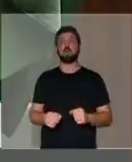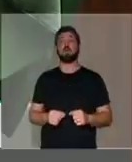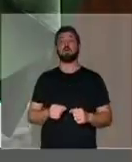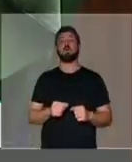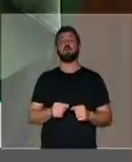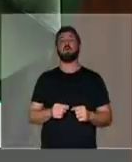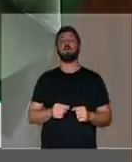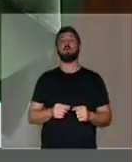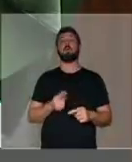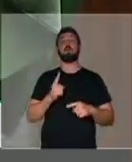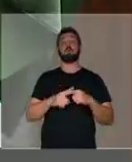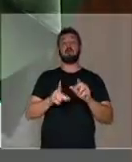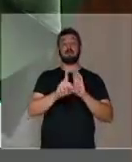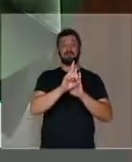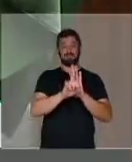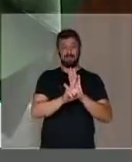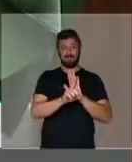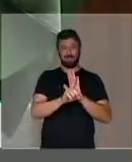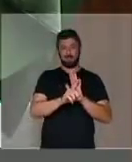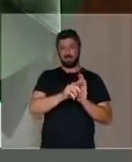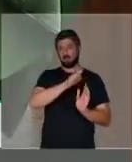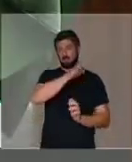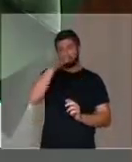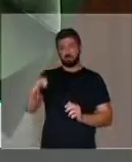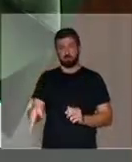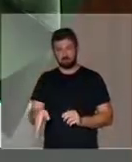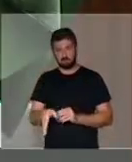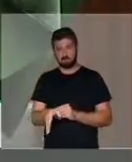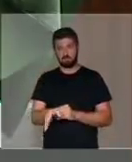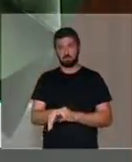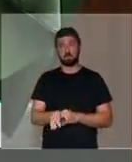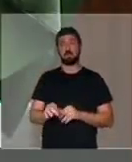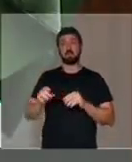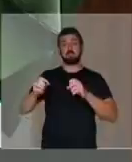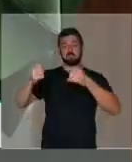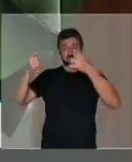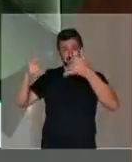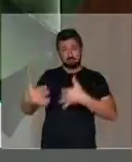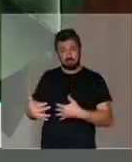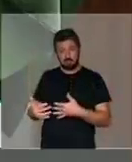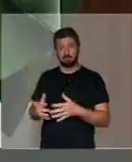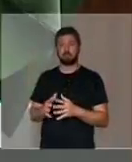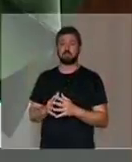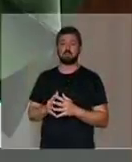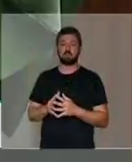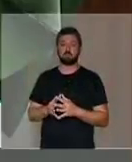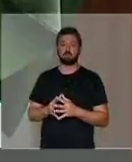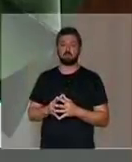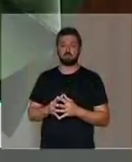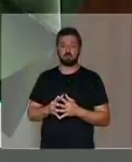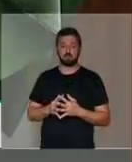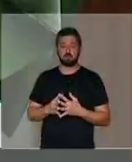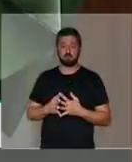qual o decreto de intervenção, que especificará a amplitude,